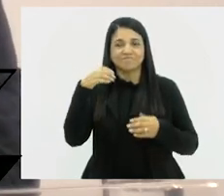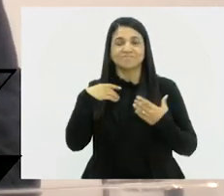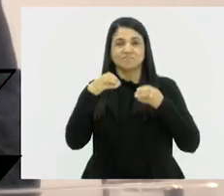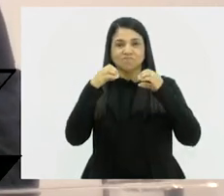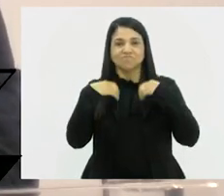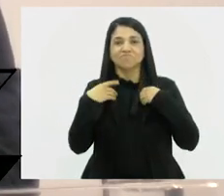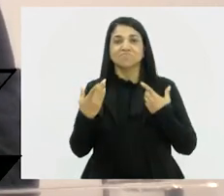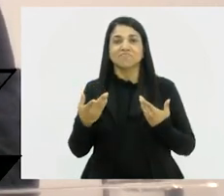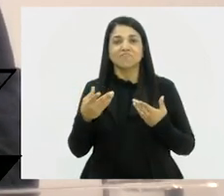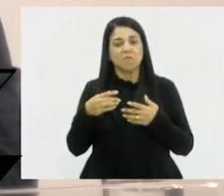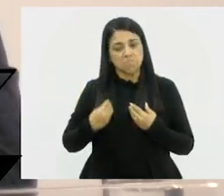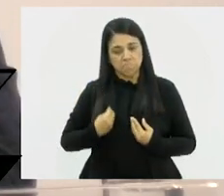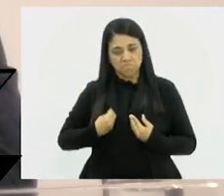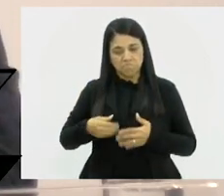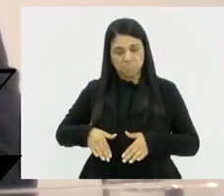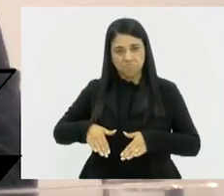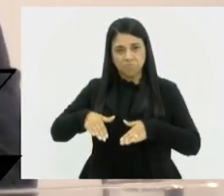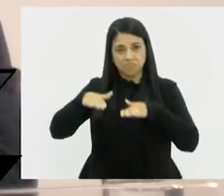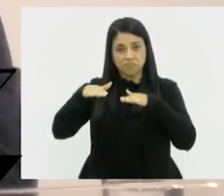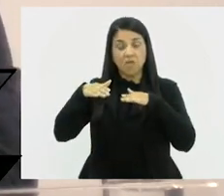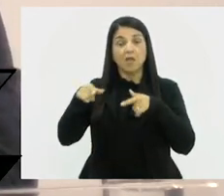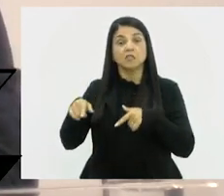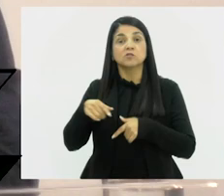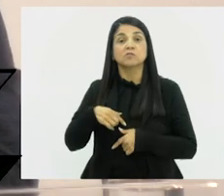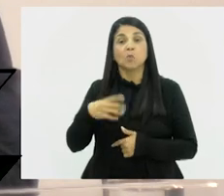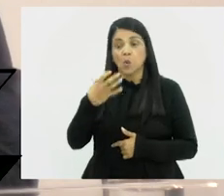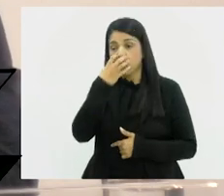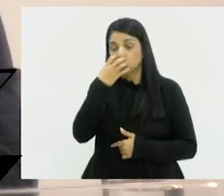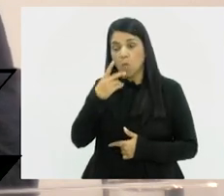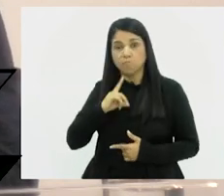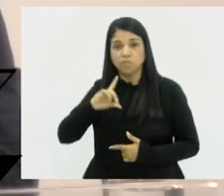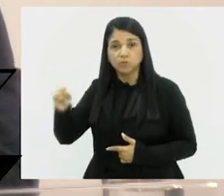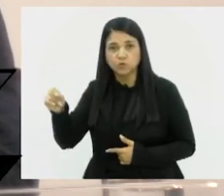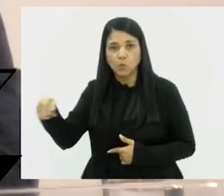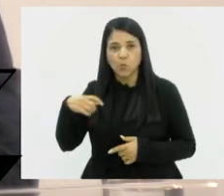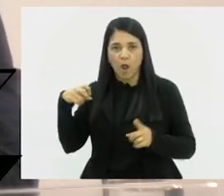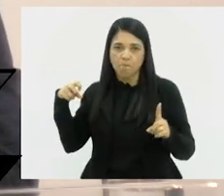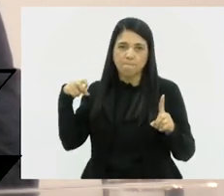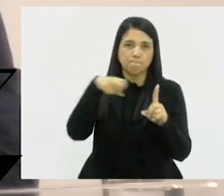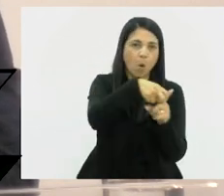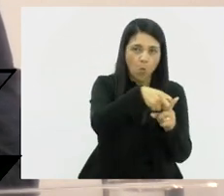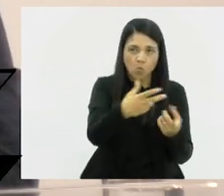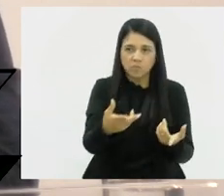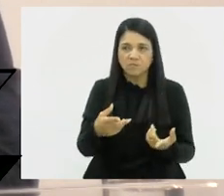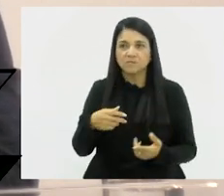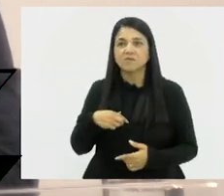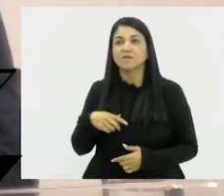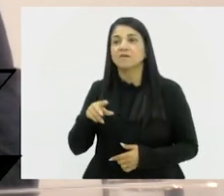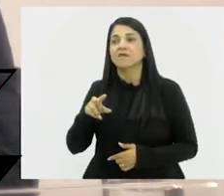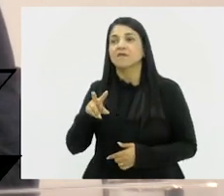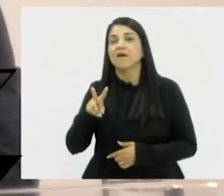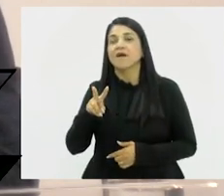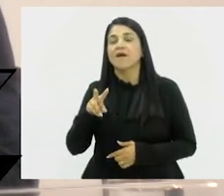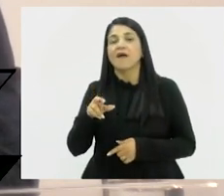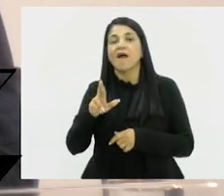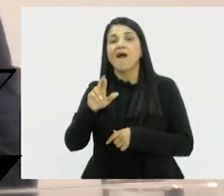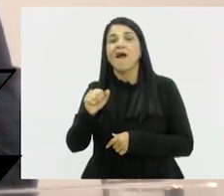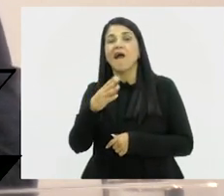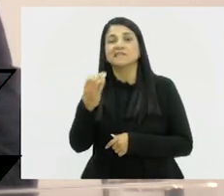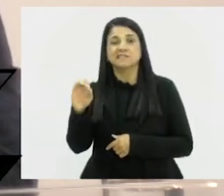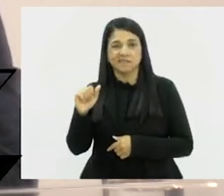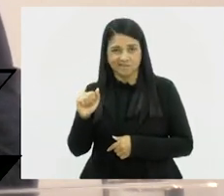zorro. Até que um dia zorro fugiu pelo portão, o carro pegou o zorro. Qual era a raça do zorro? O zorro era um vira-lata